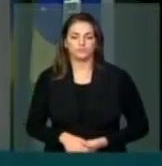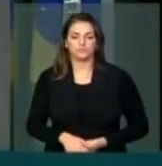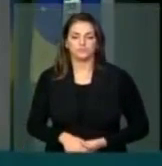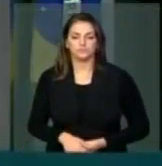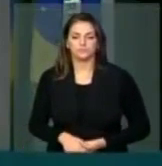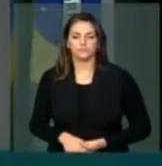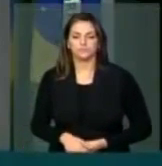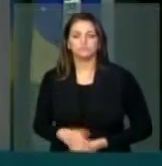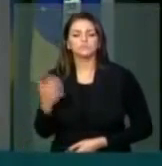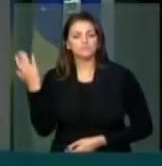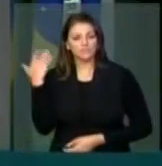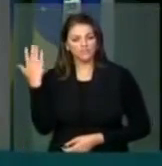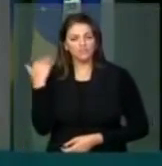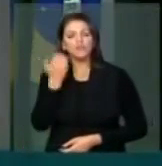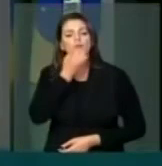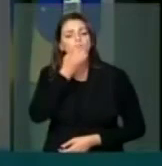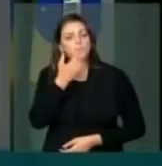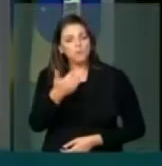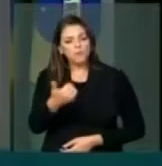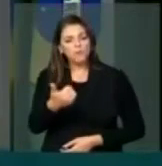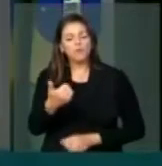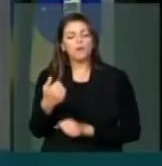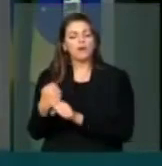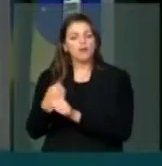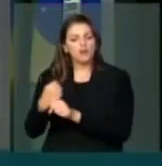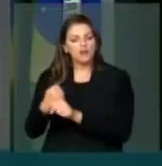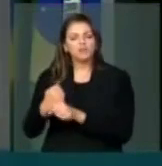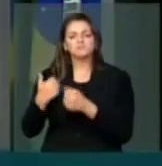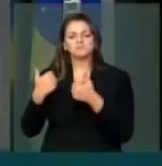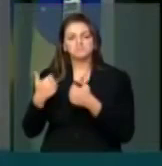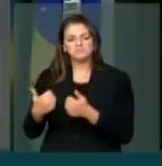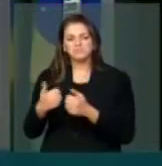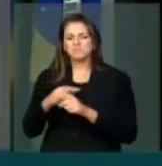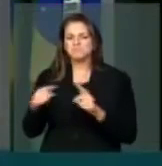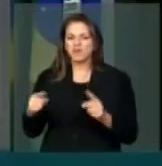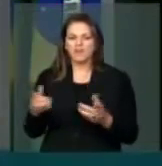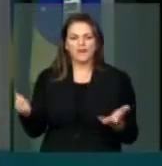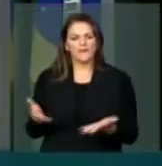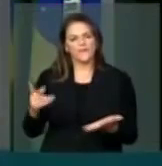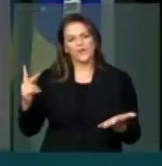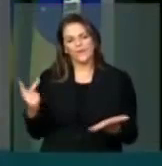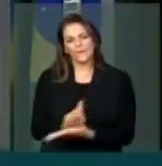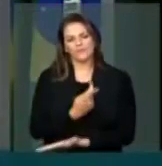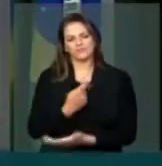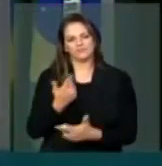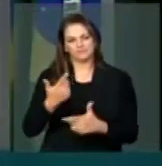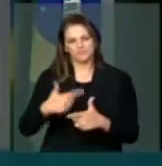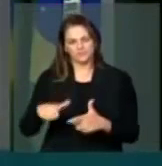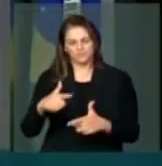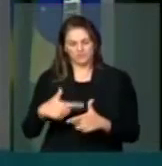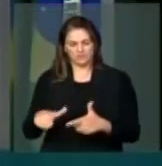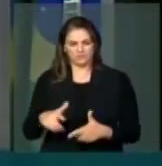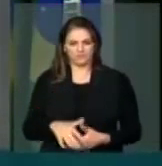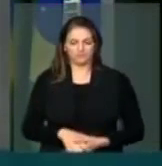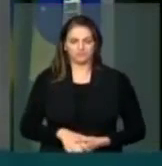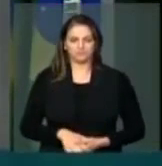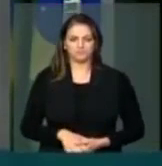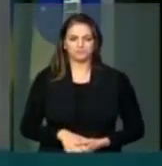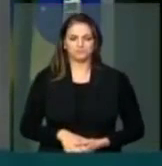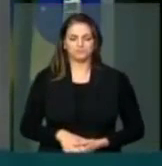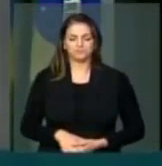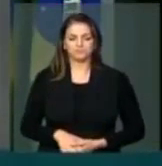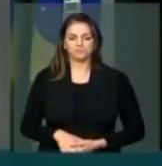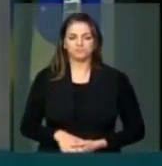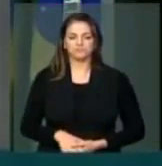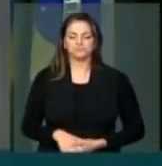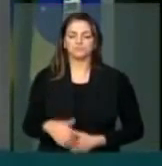de safras boas e preços bons, e já estamos enfrentando esse primeiro problema com o pessoal da coxilha. Por isso, né, nós estamos atentos e já discutindo com as